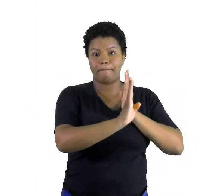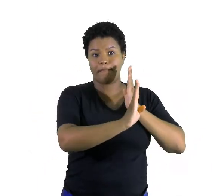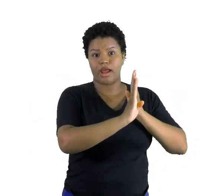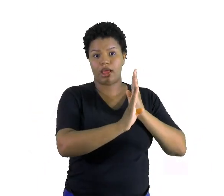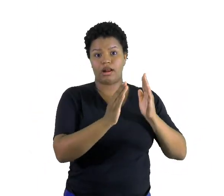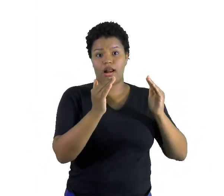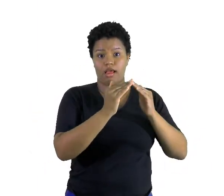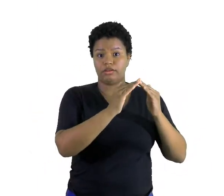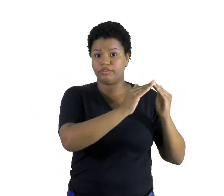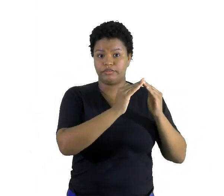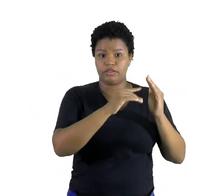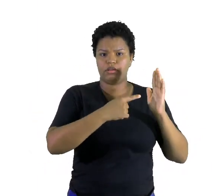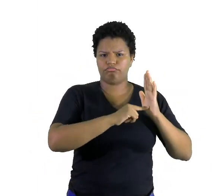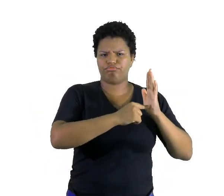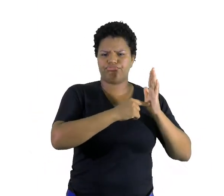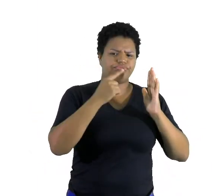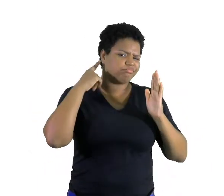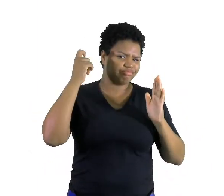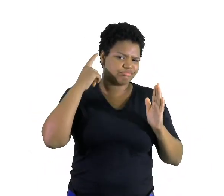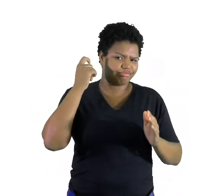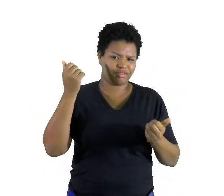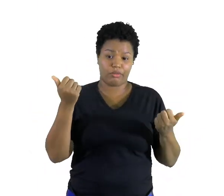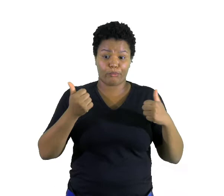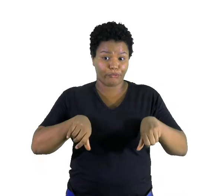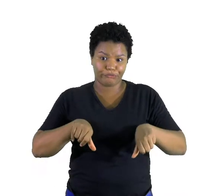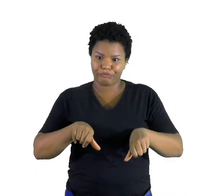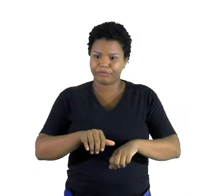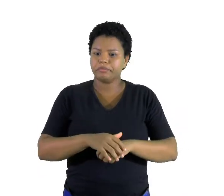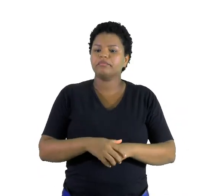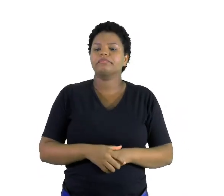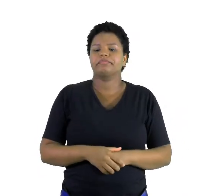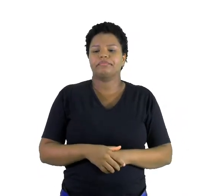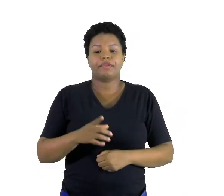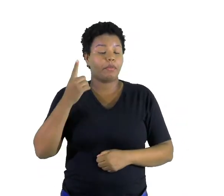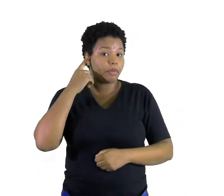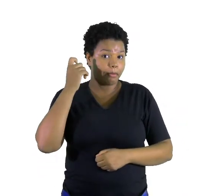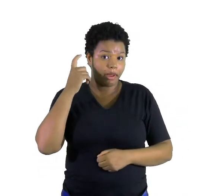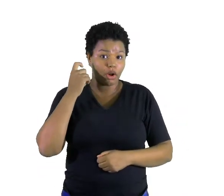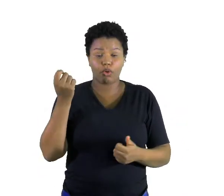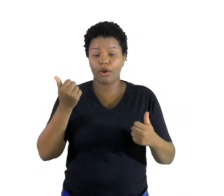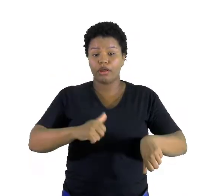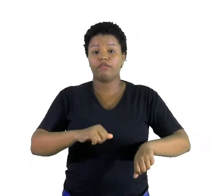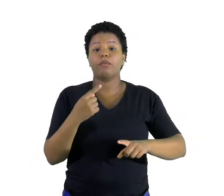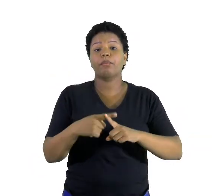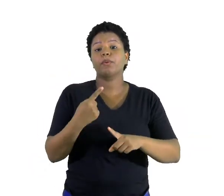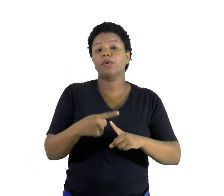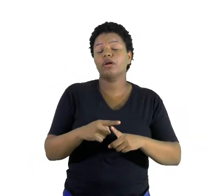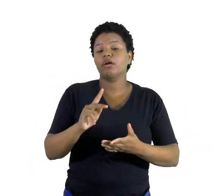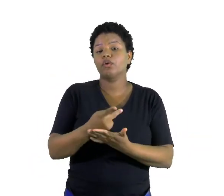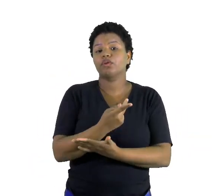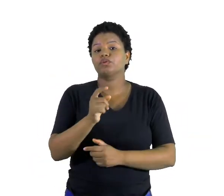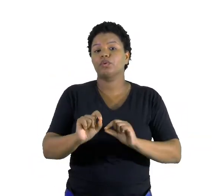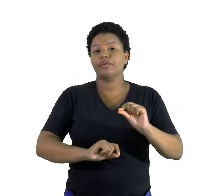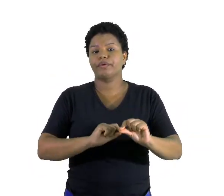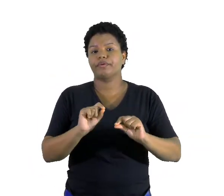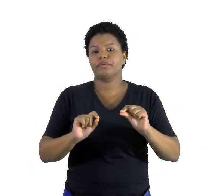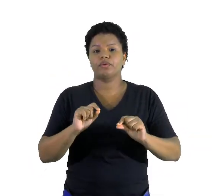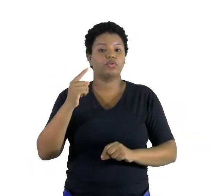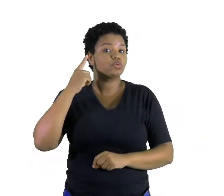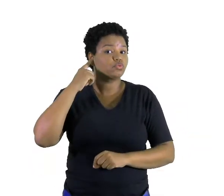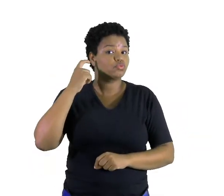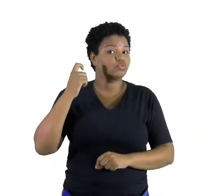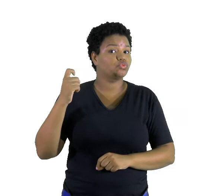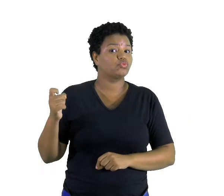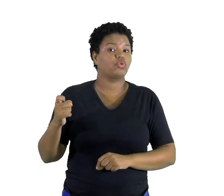de vocês? Aquele barulho é terrível, né? Então, esse barulho terrível é porque o quê? O que acontece? O som ele vai ter